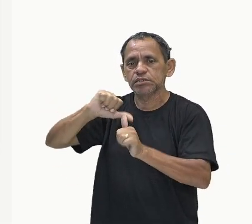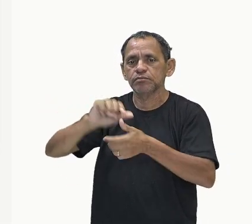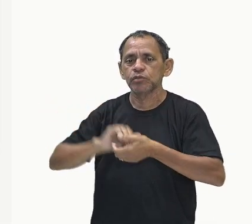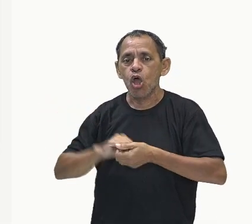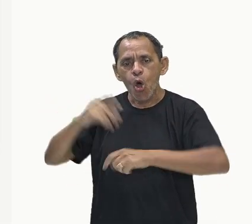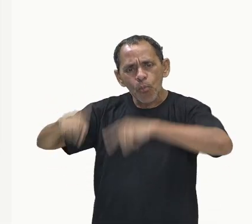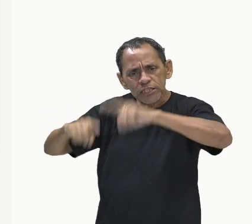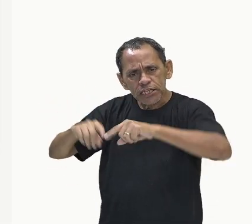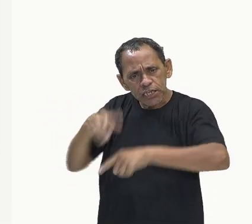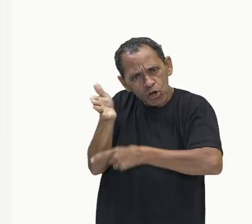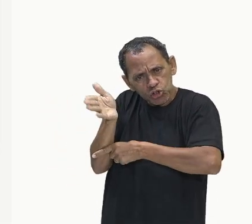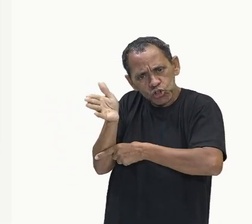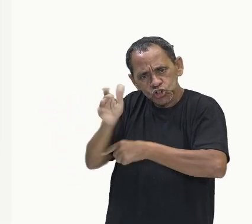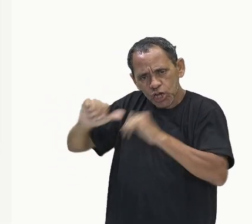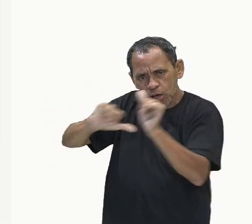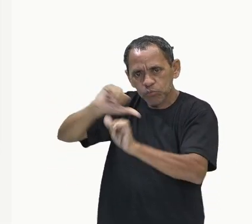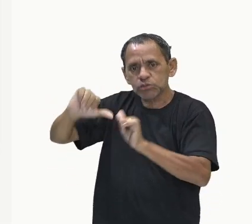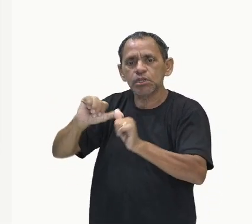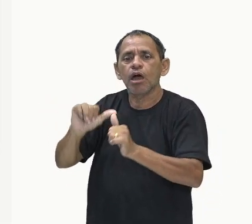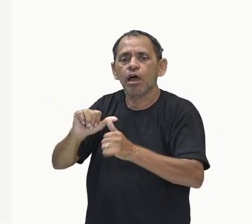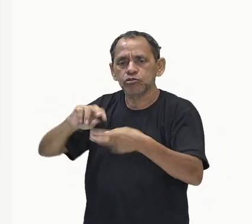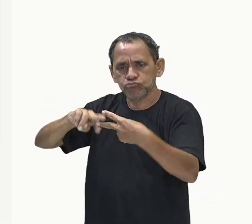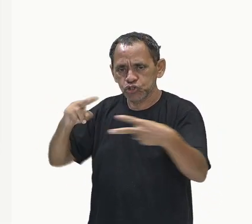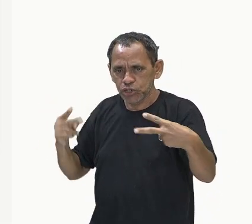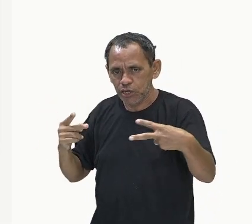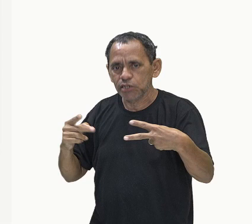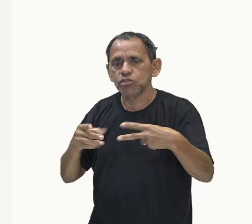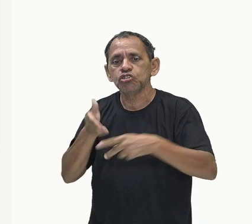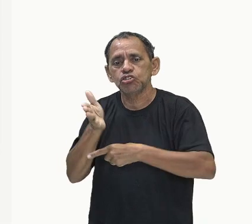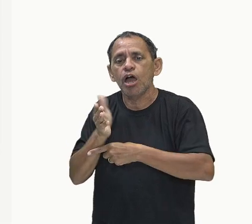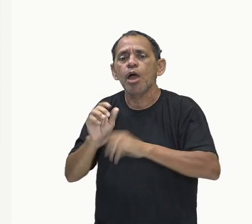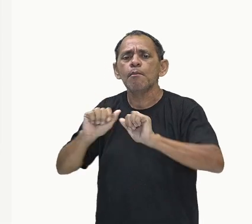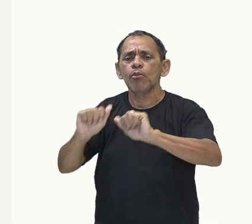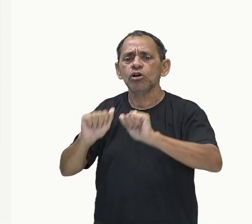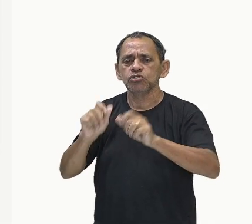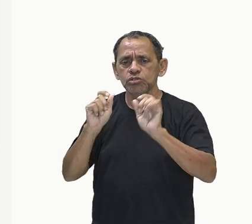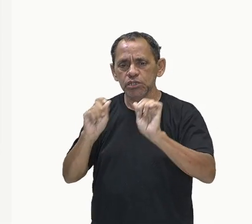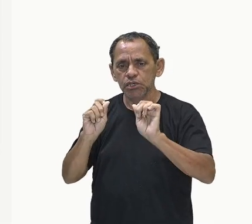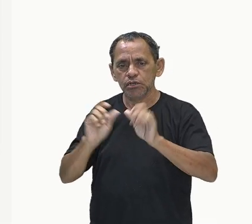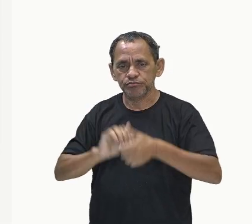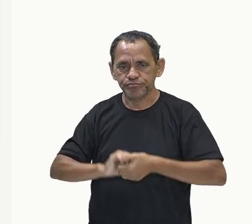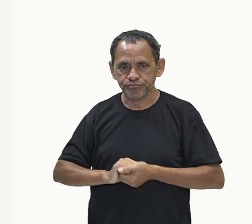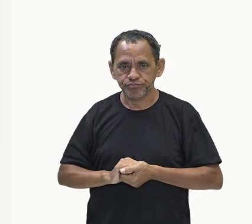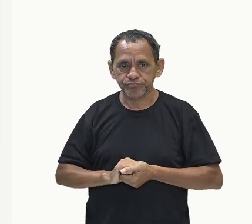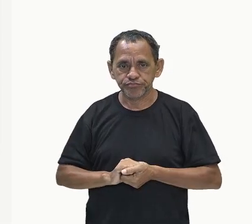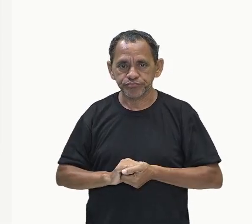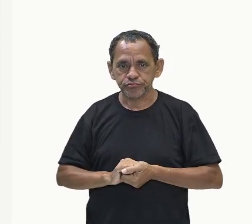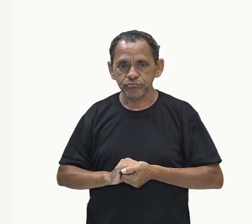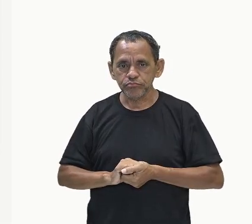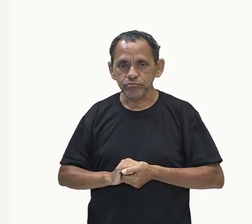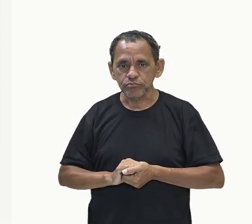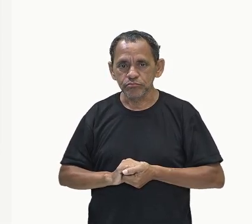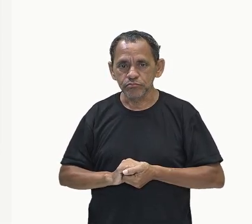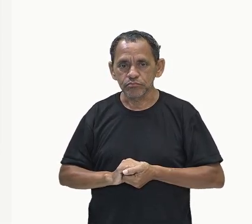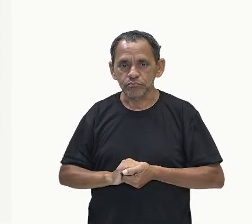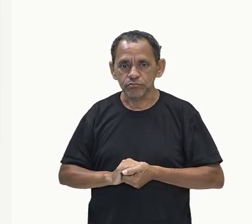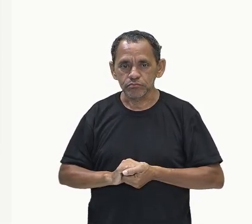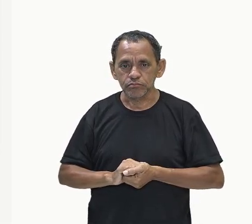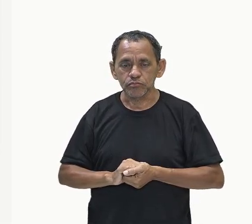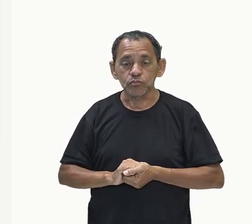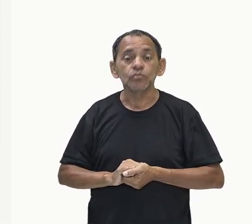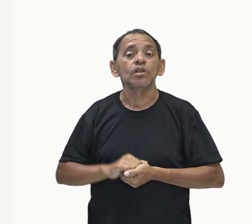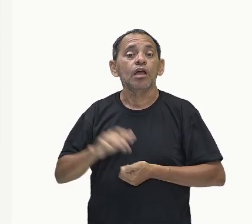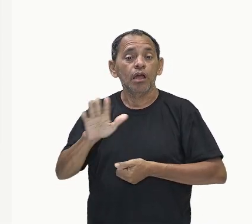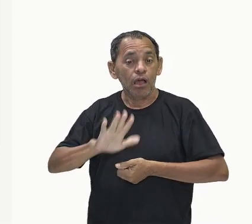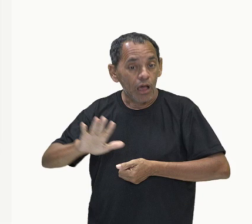material já foi modificado, né? Ele pode vir dessas origens aqui, de lipossomos, vetores virais, de polímeros